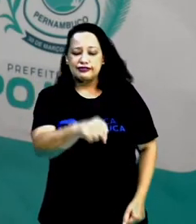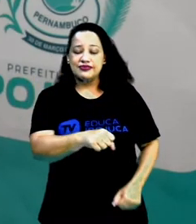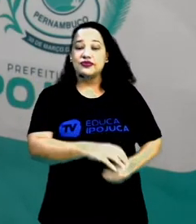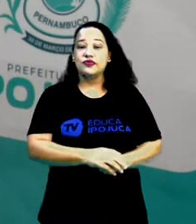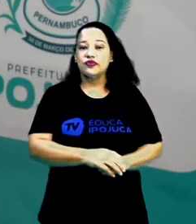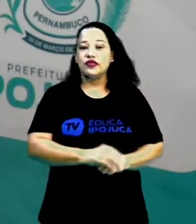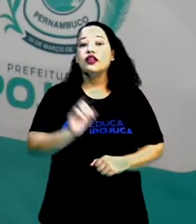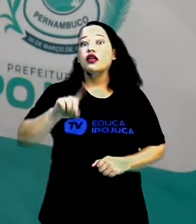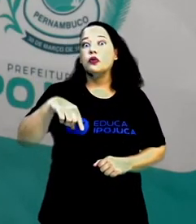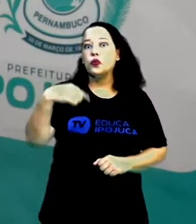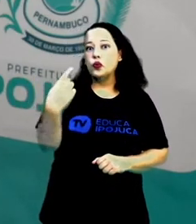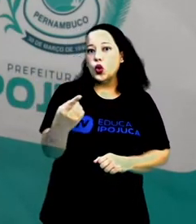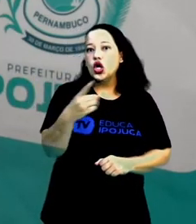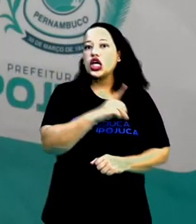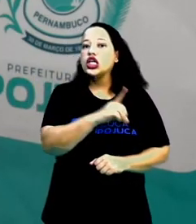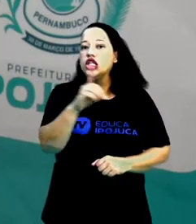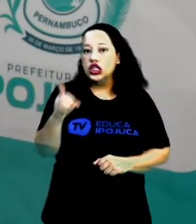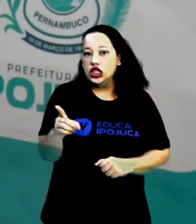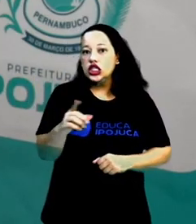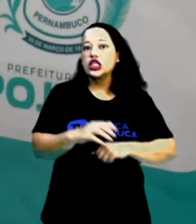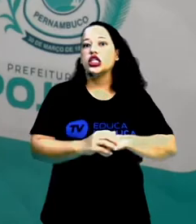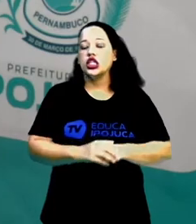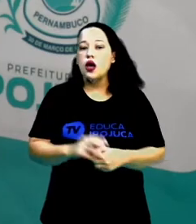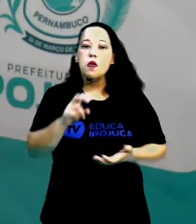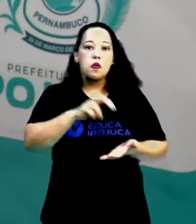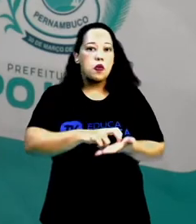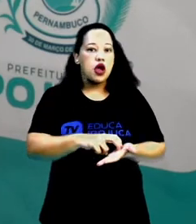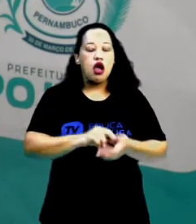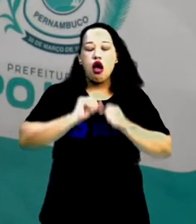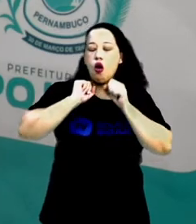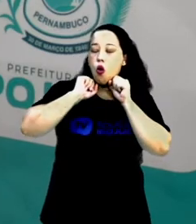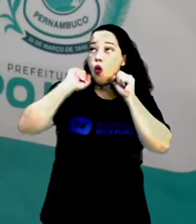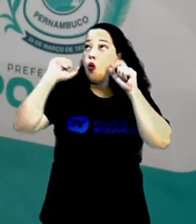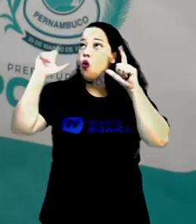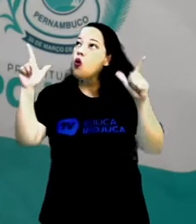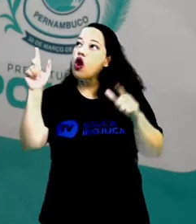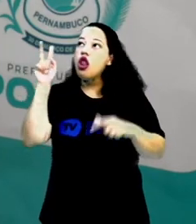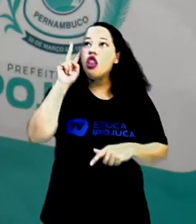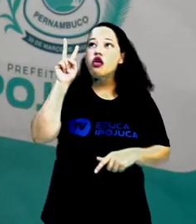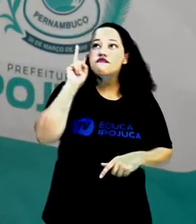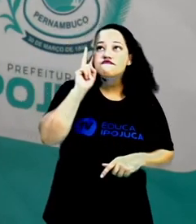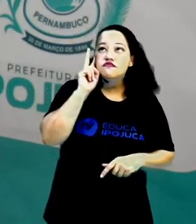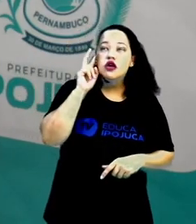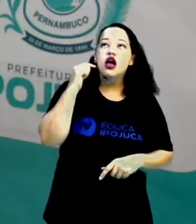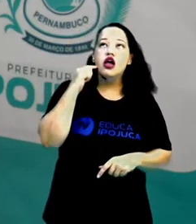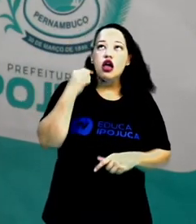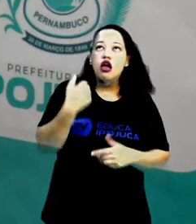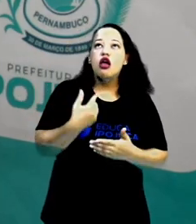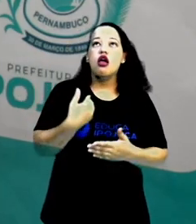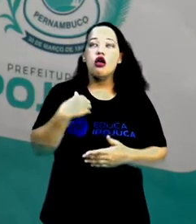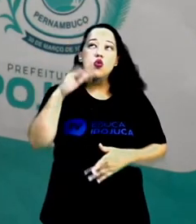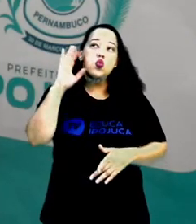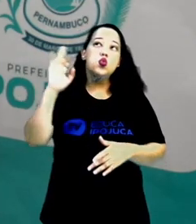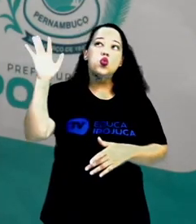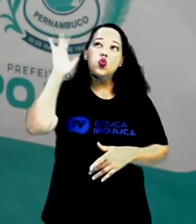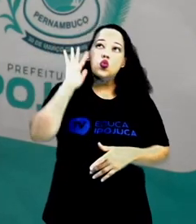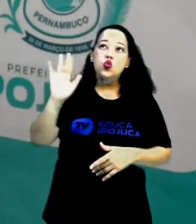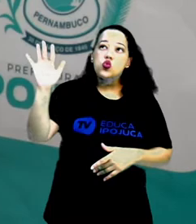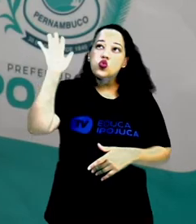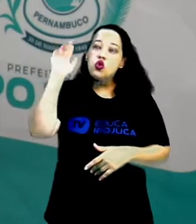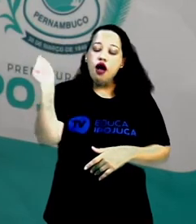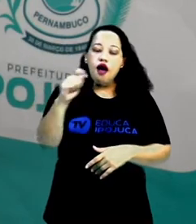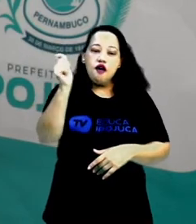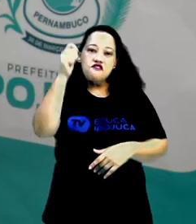dia, Clara acordou lembrando do sonho que teve com